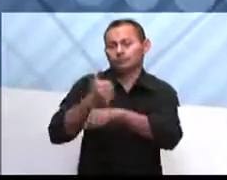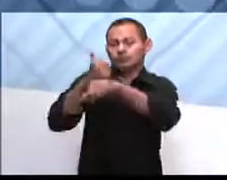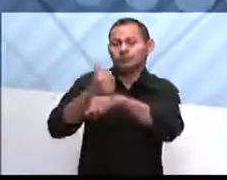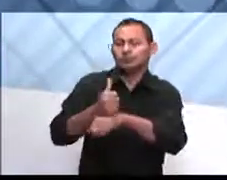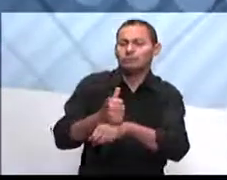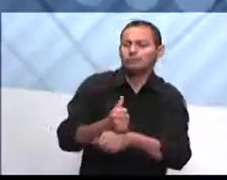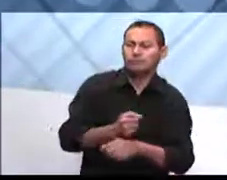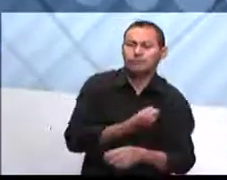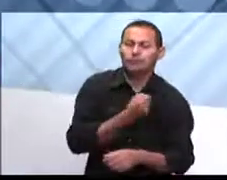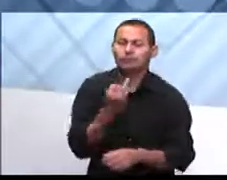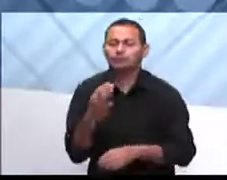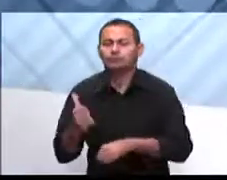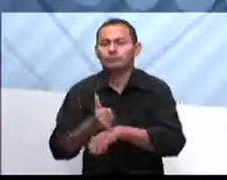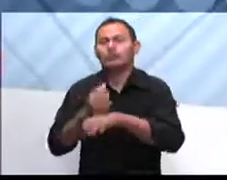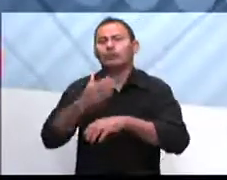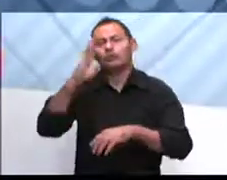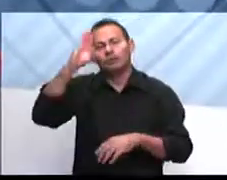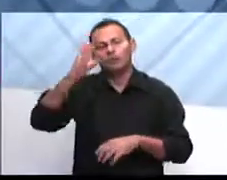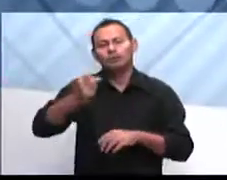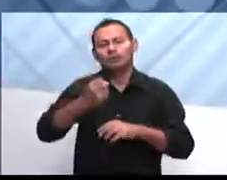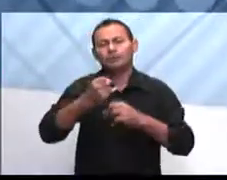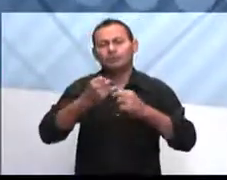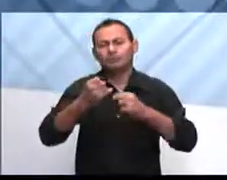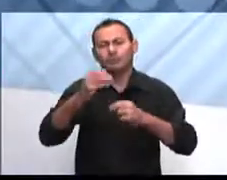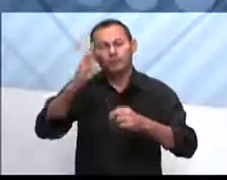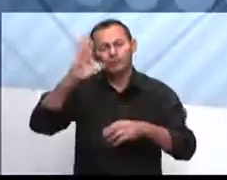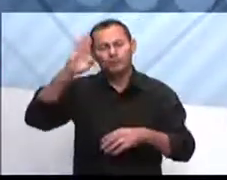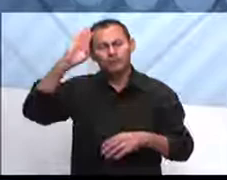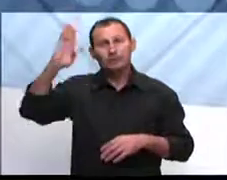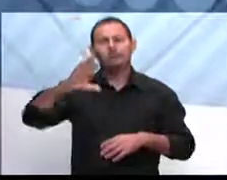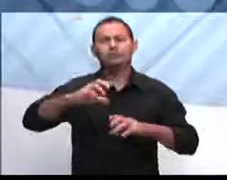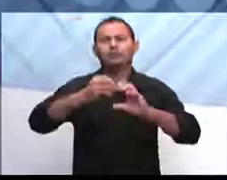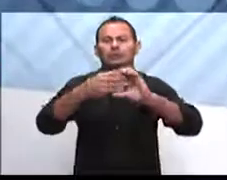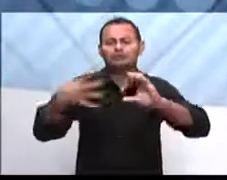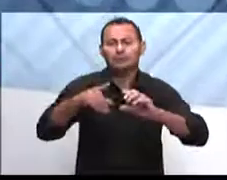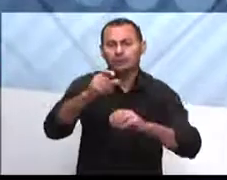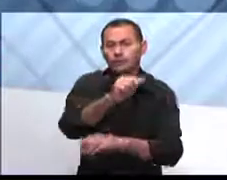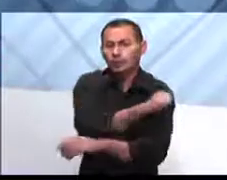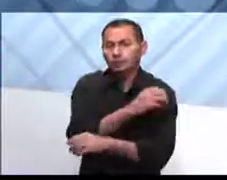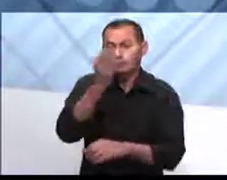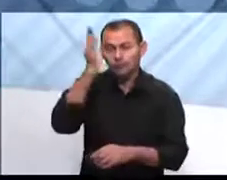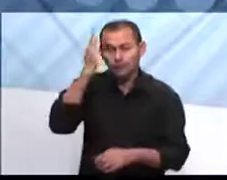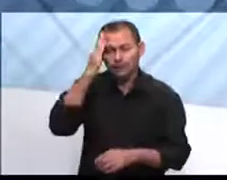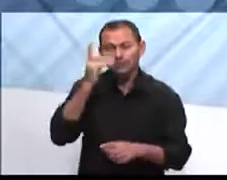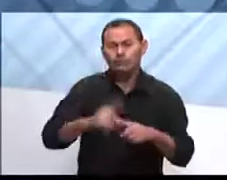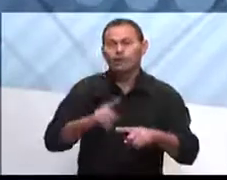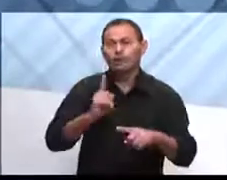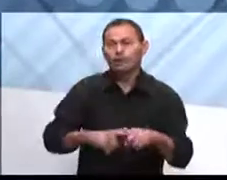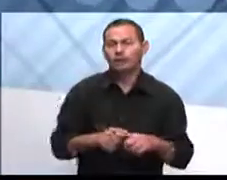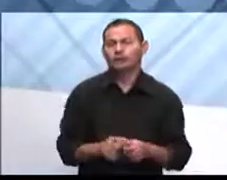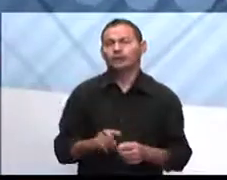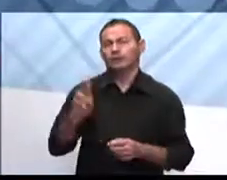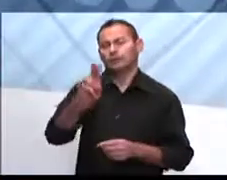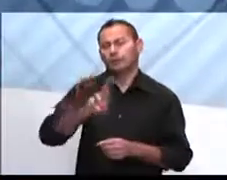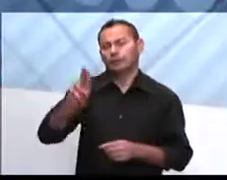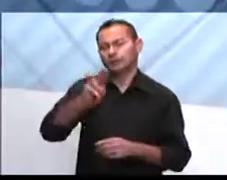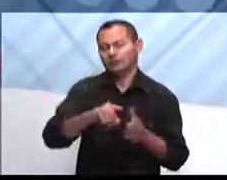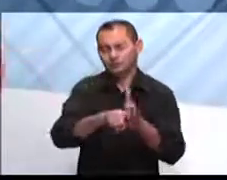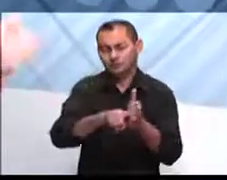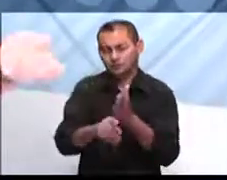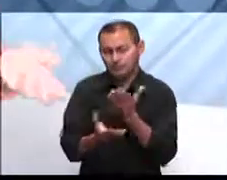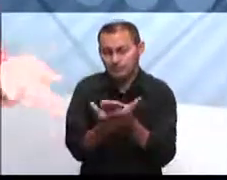suas principais características. Se eu souber, né? Se o aluno souber o porquê, né, utilizar a